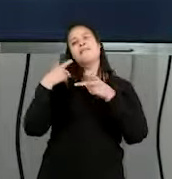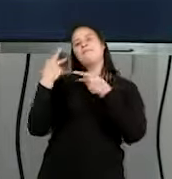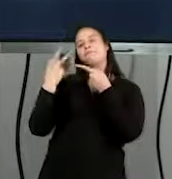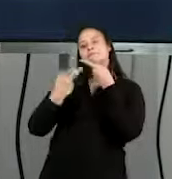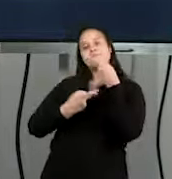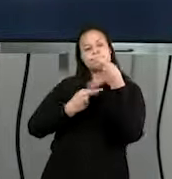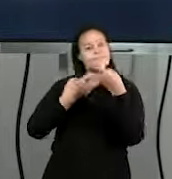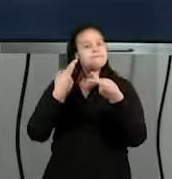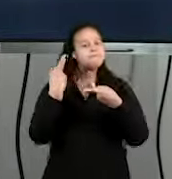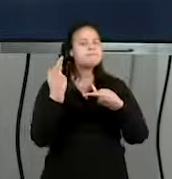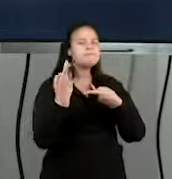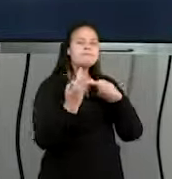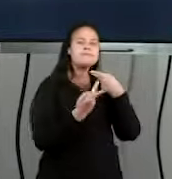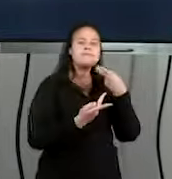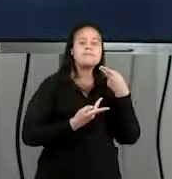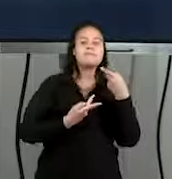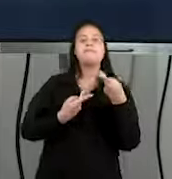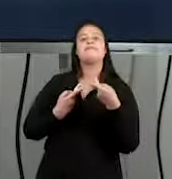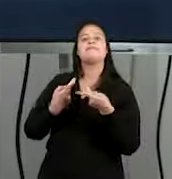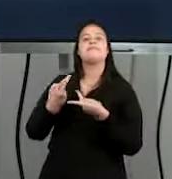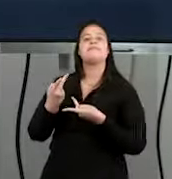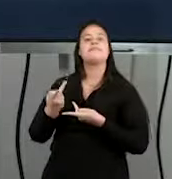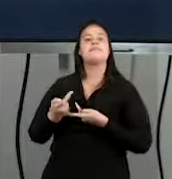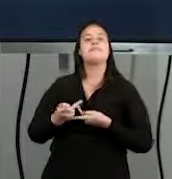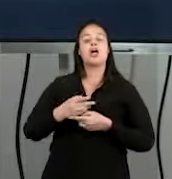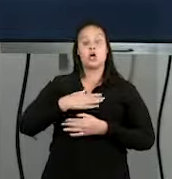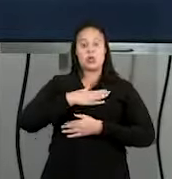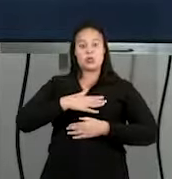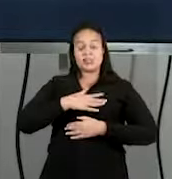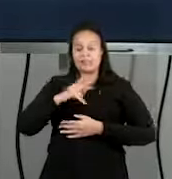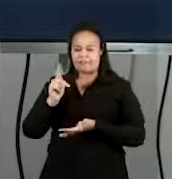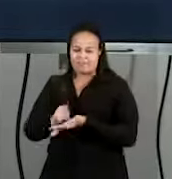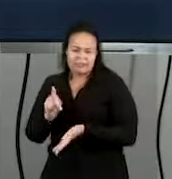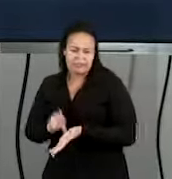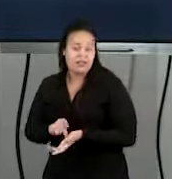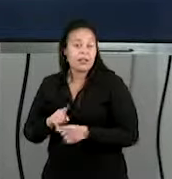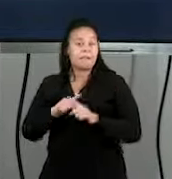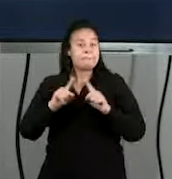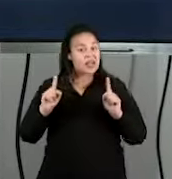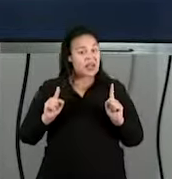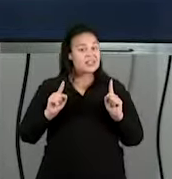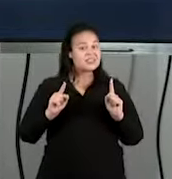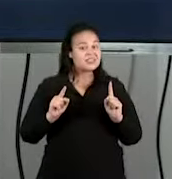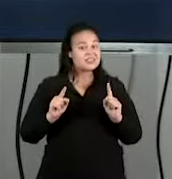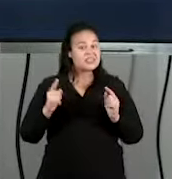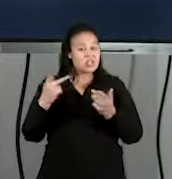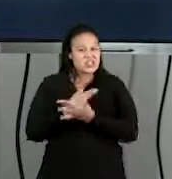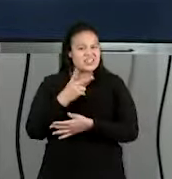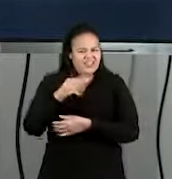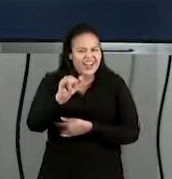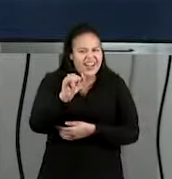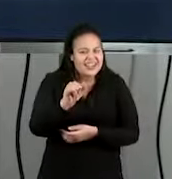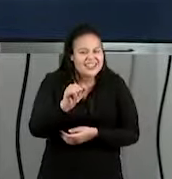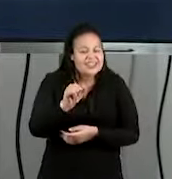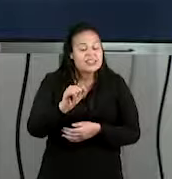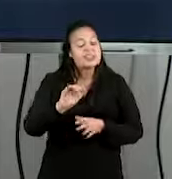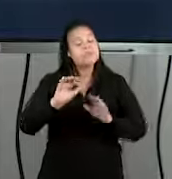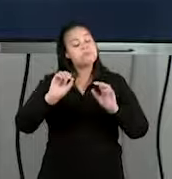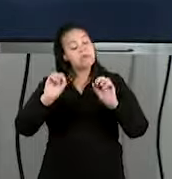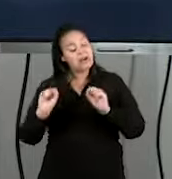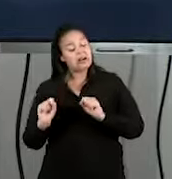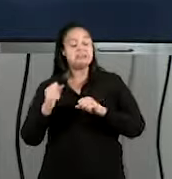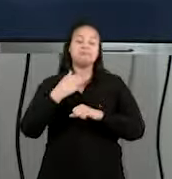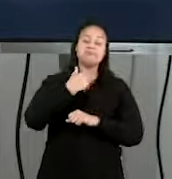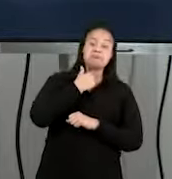fala e que não necessariamente você gostaria que fosse realidade, mas não necessariamente vai acontecer. Pode acontecer de não